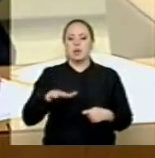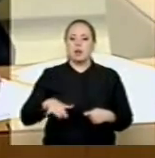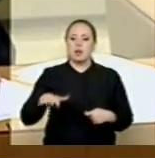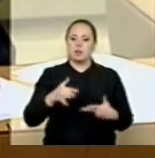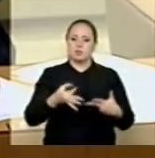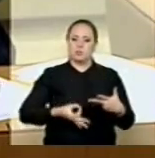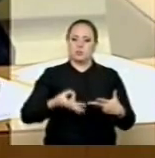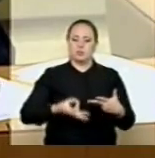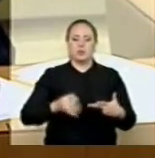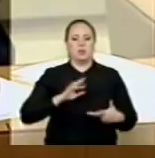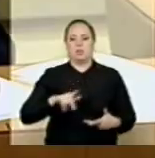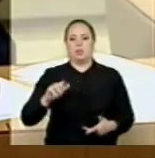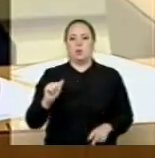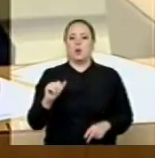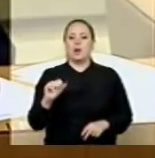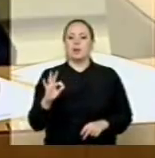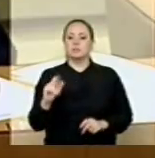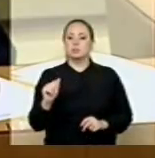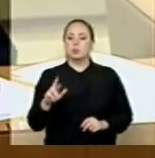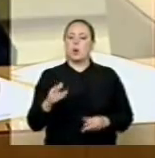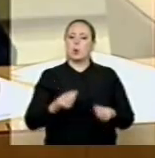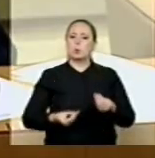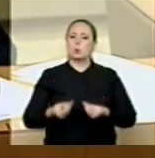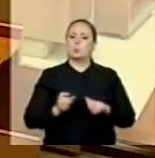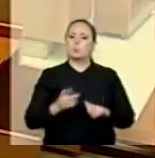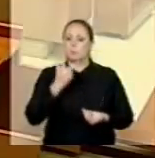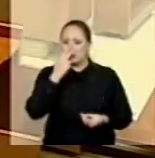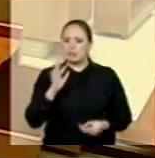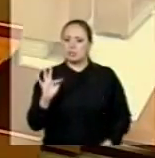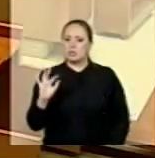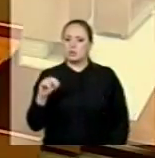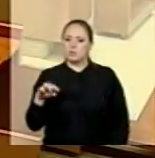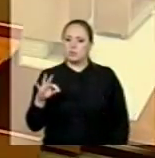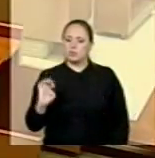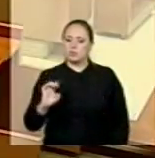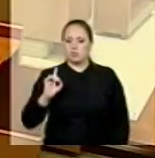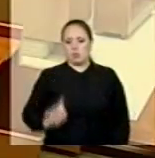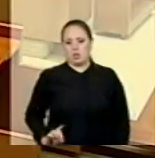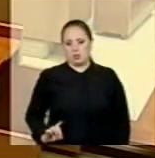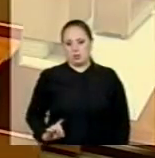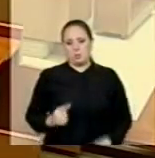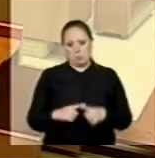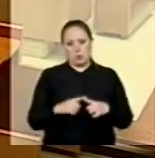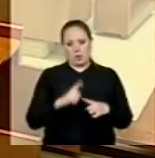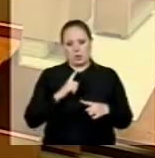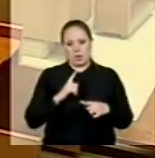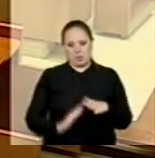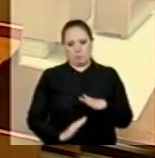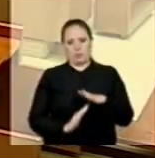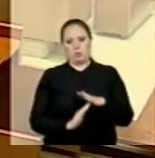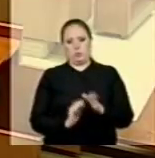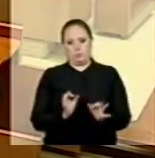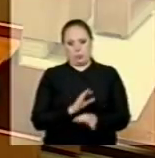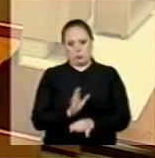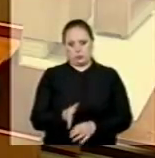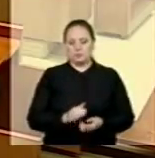não atuar como fonte de direito ante os limites impostos. O Constituinte de